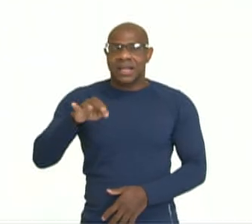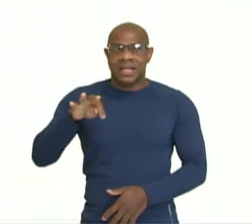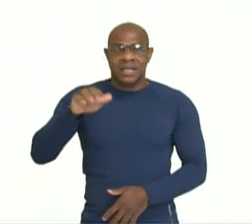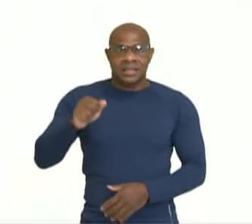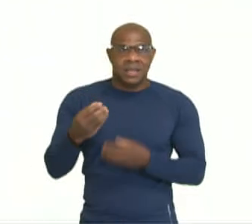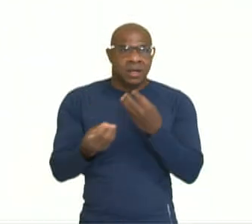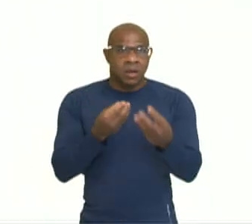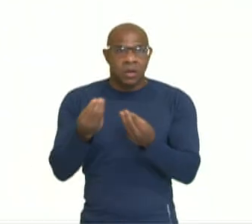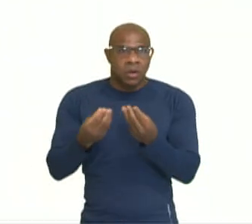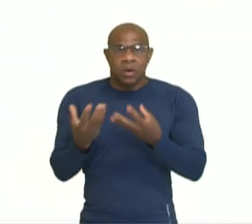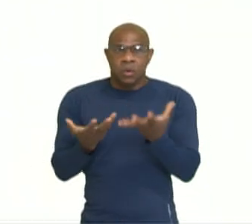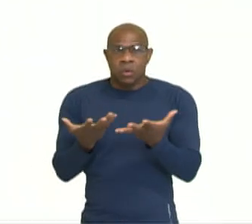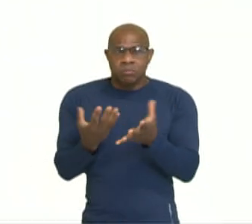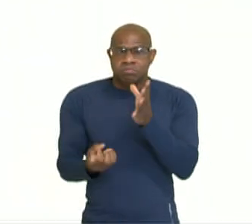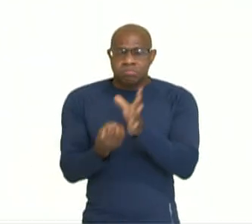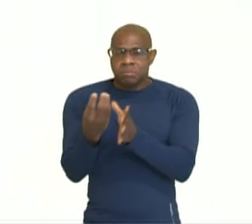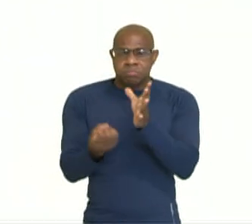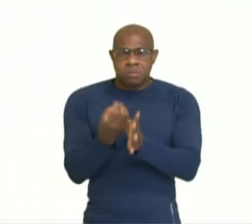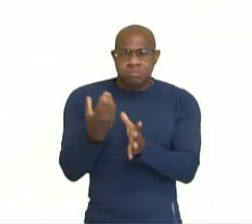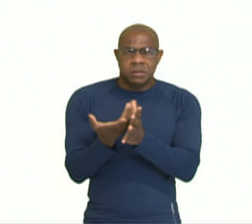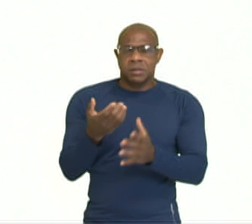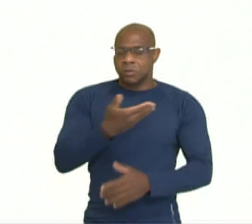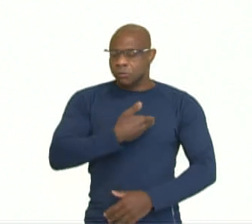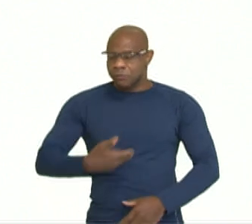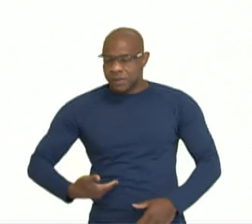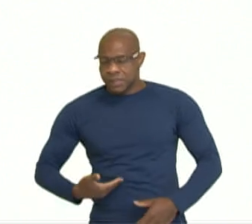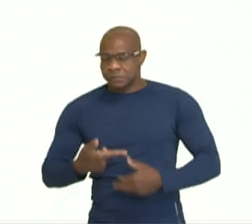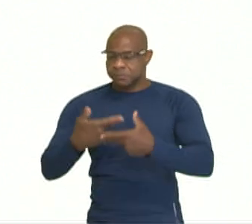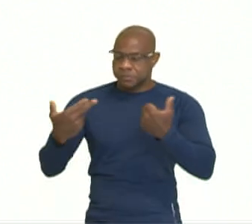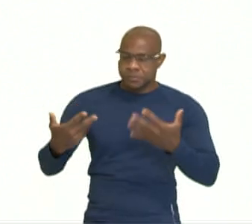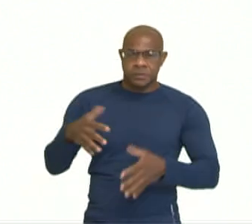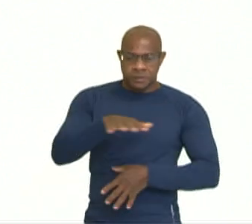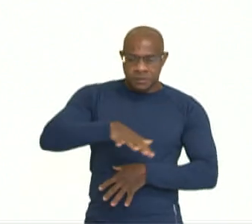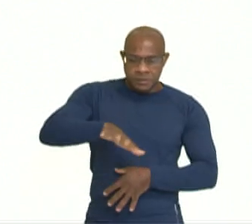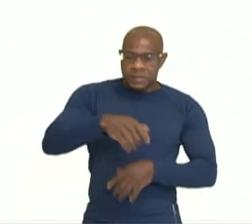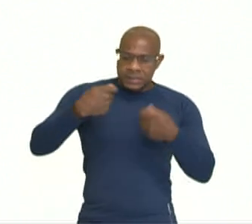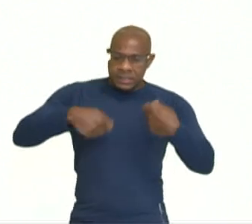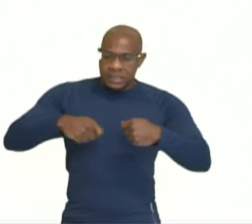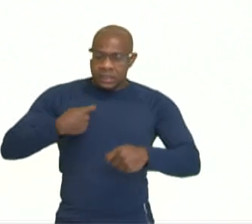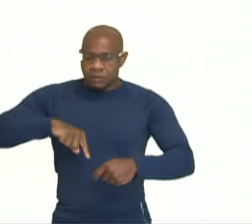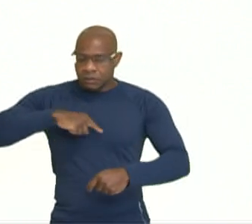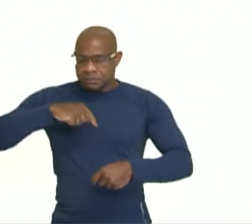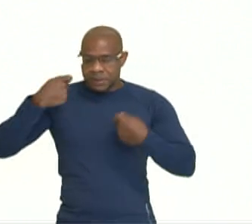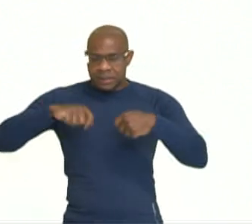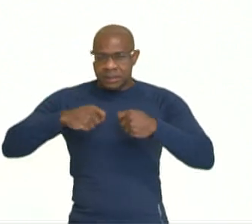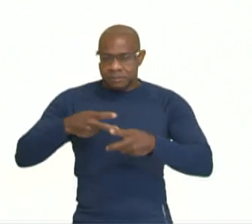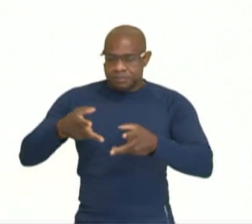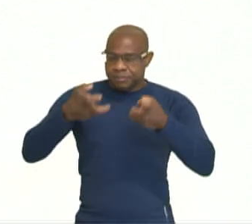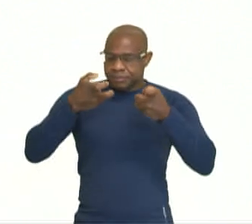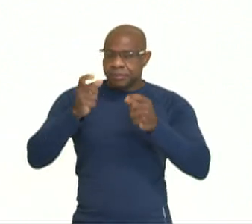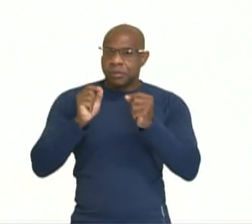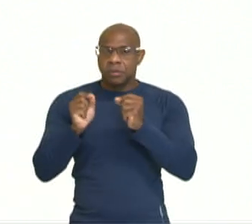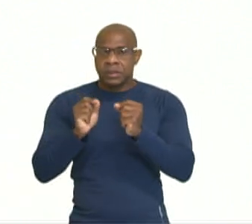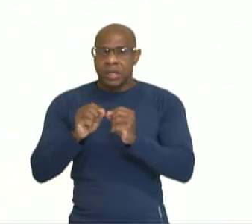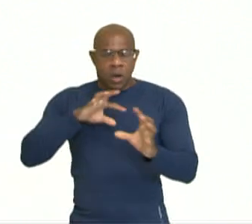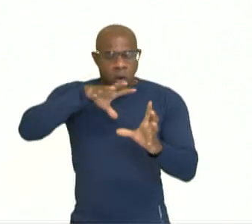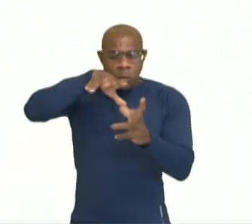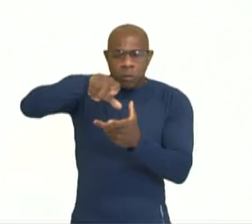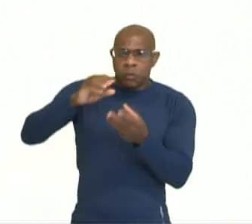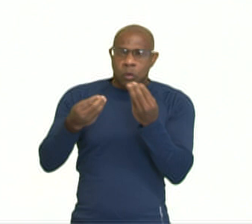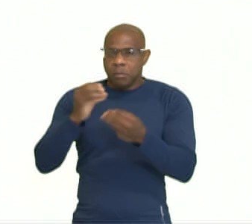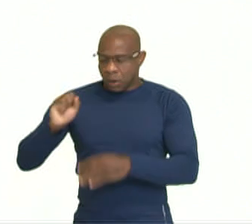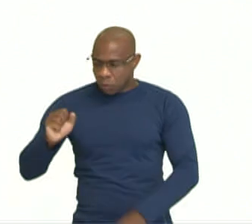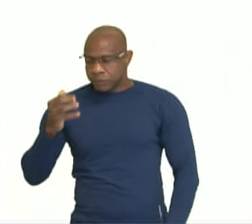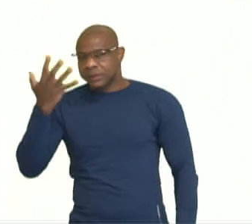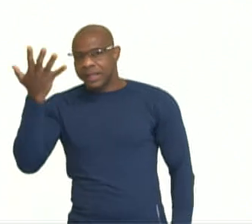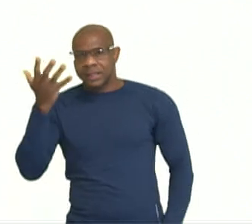Estado, nação, governo, território, que são necessários para que a gente tenha essa noção da dinâmica mundial que